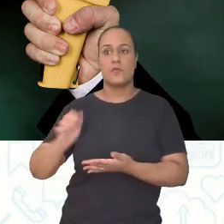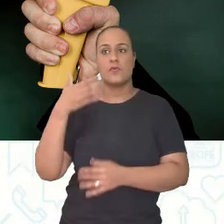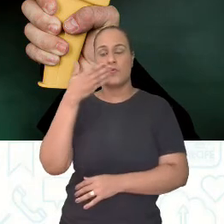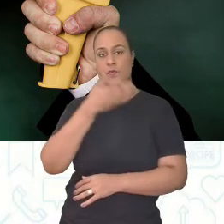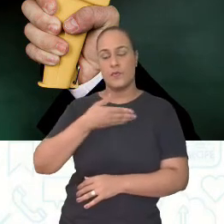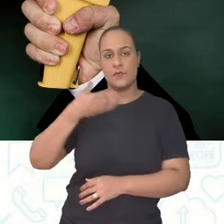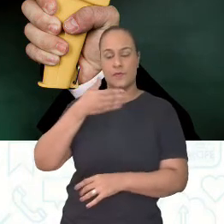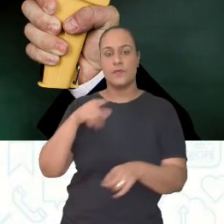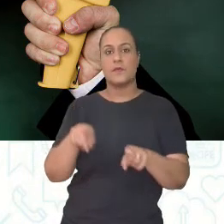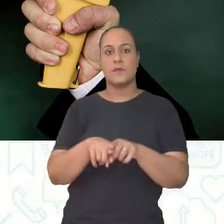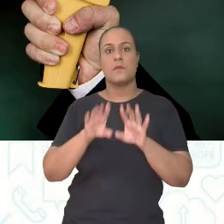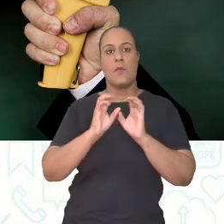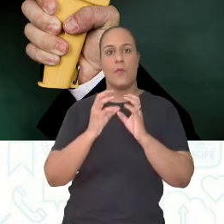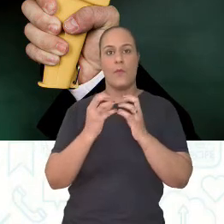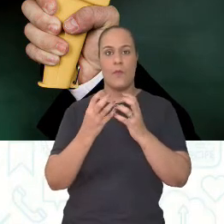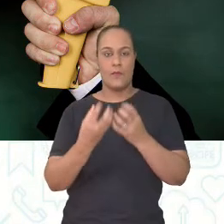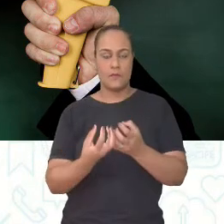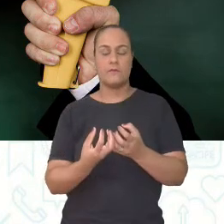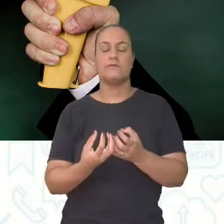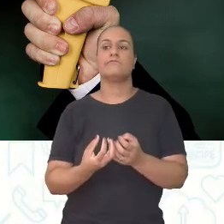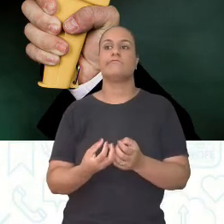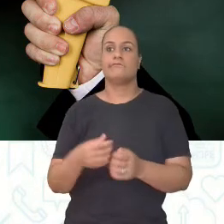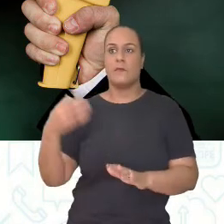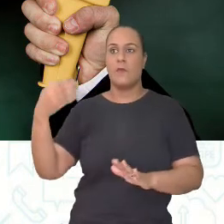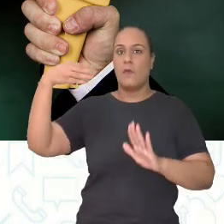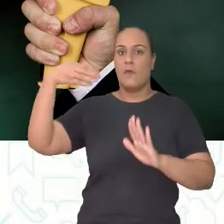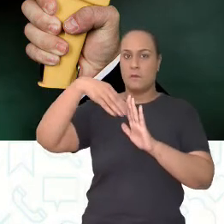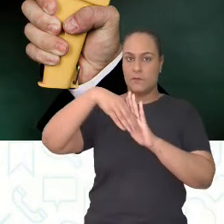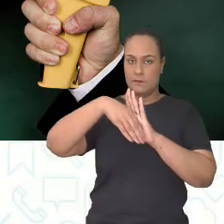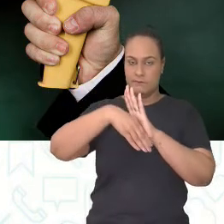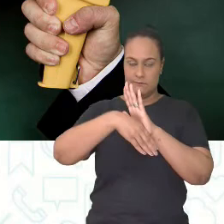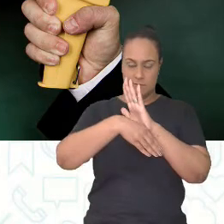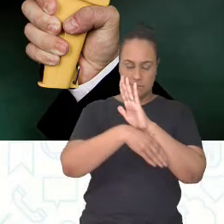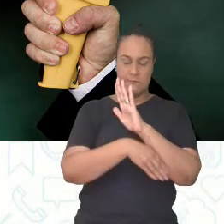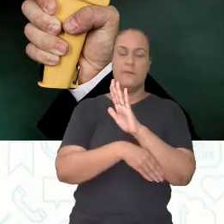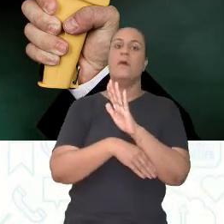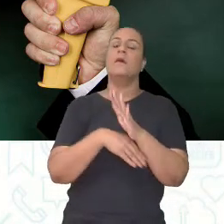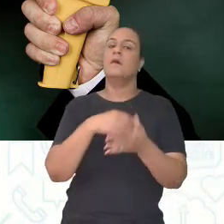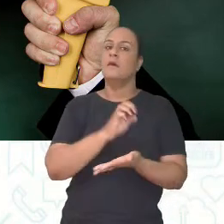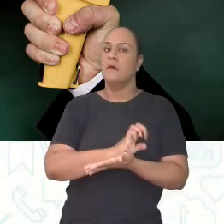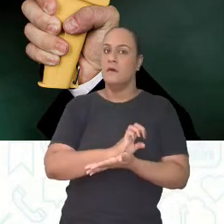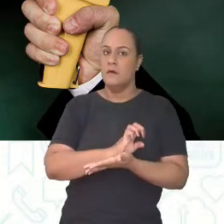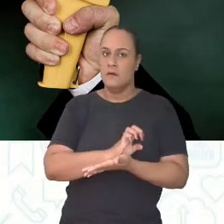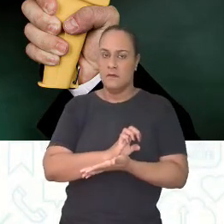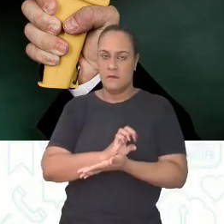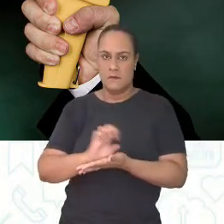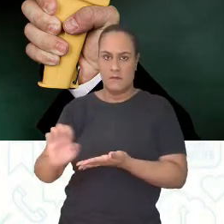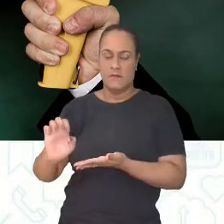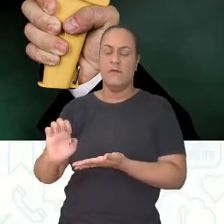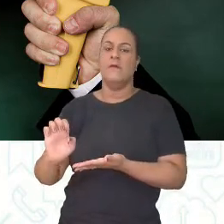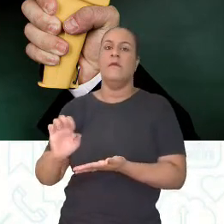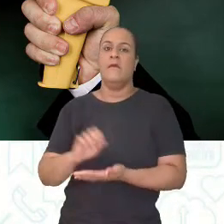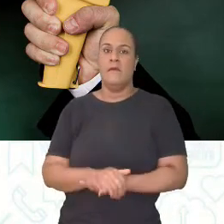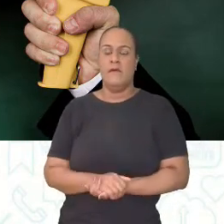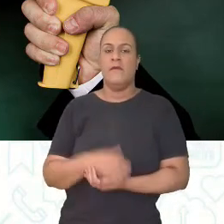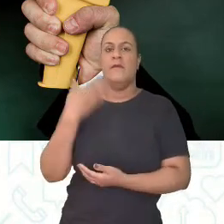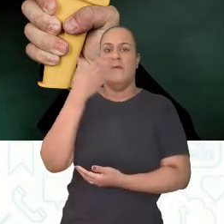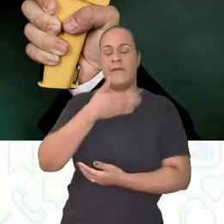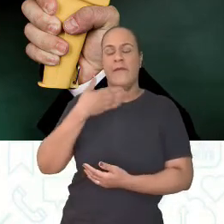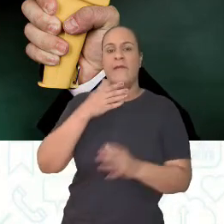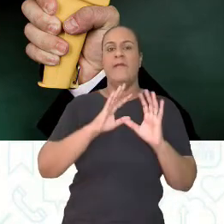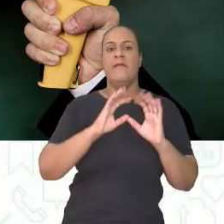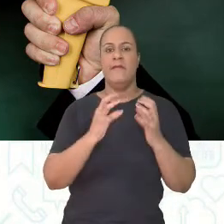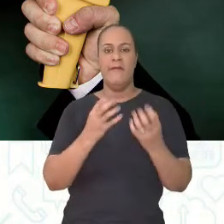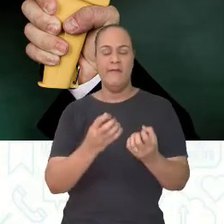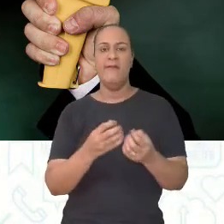açúcar e do algodão. Então, deu uma baixa, uma queda aí da exportação de açúcar e de algodão, e aí a